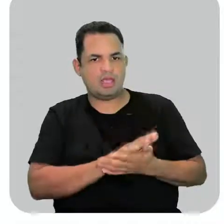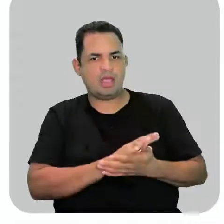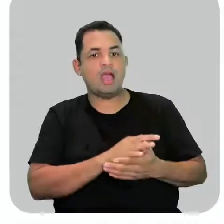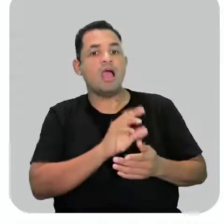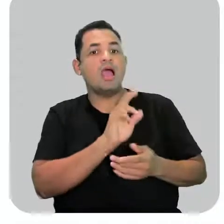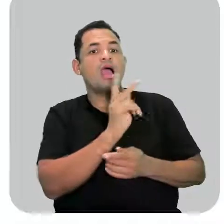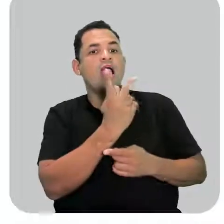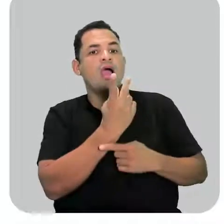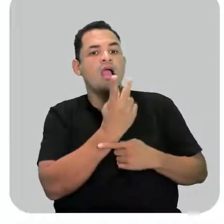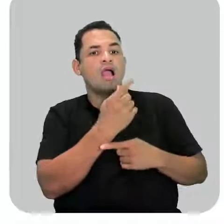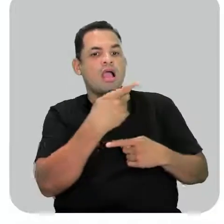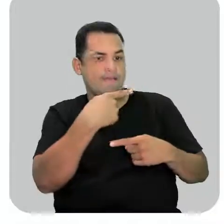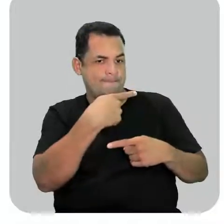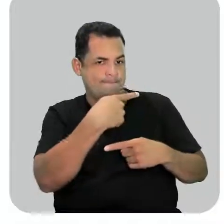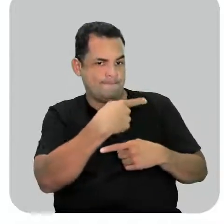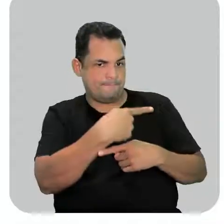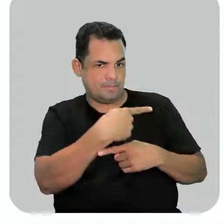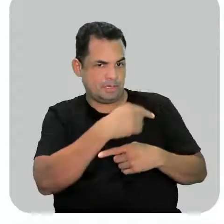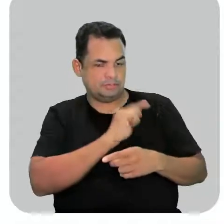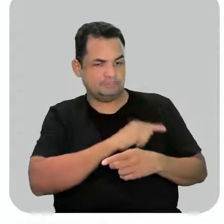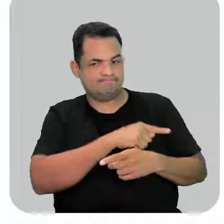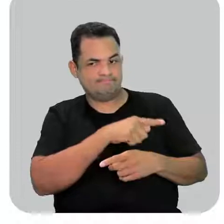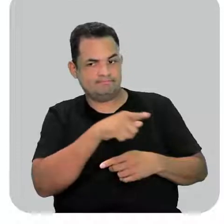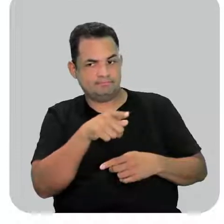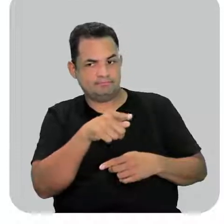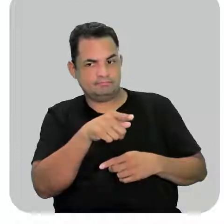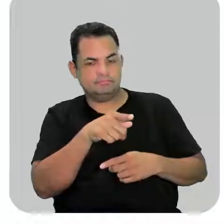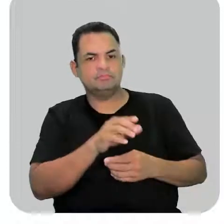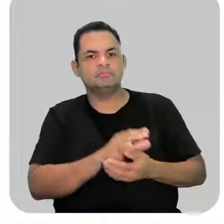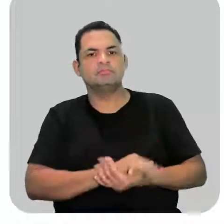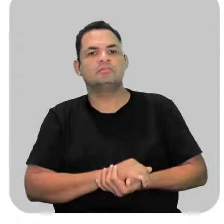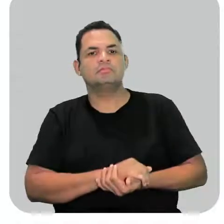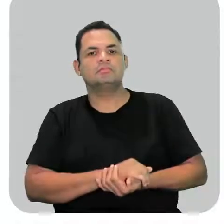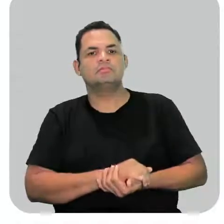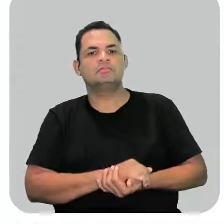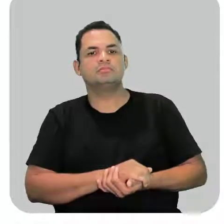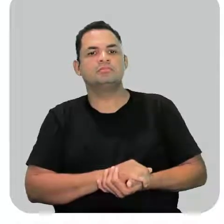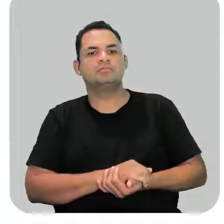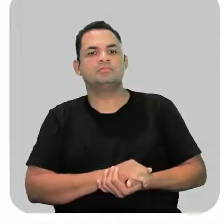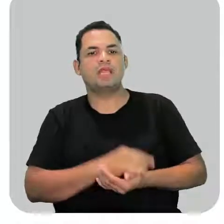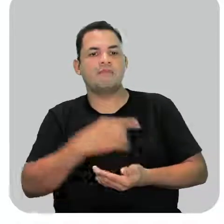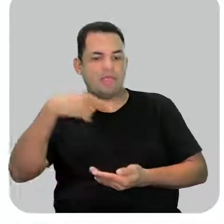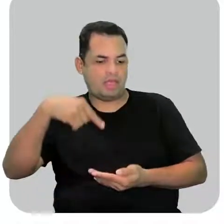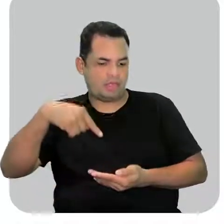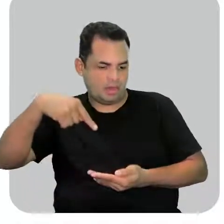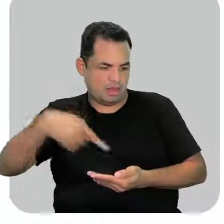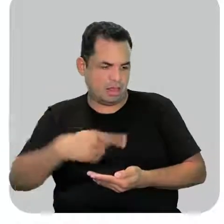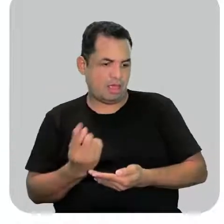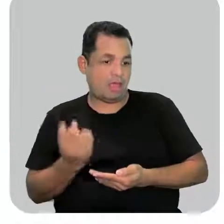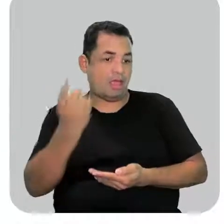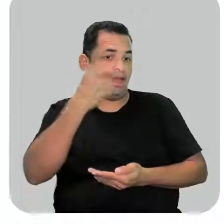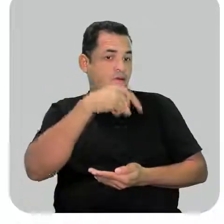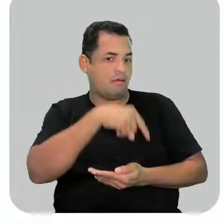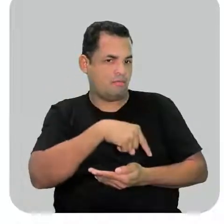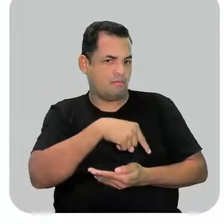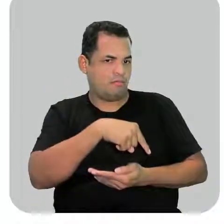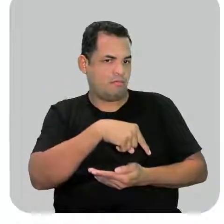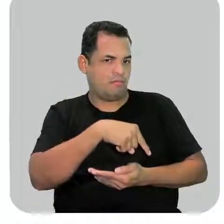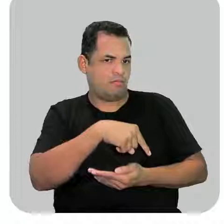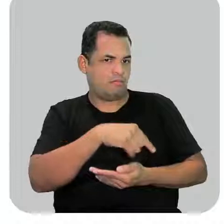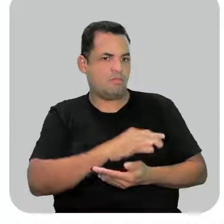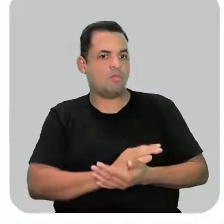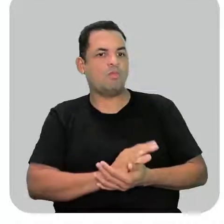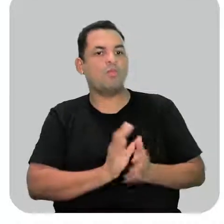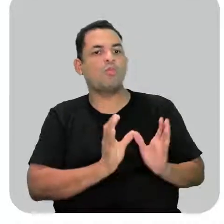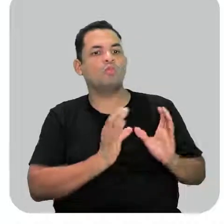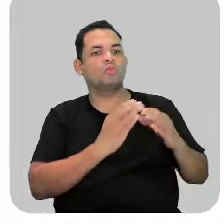ou seja, menos H, quer dizer que ele vai sair. Quem vai entrar? Um grupo orgânico vai entrar